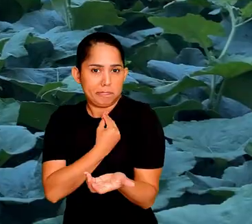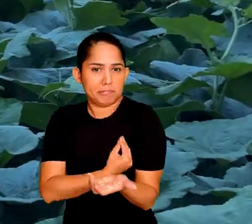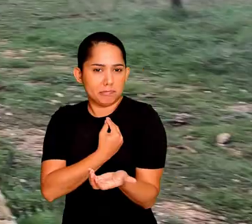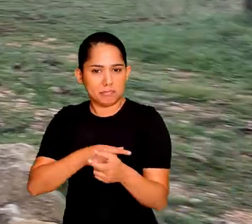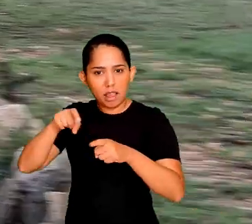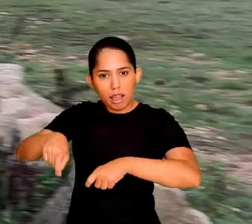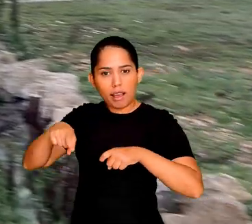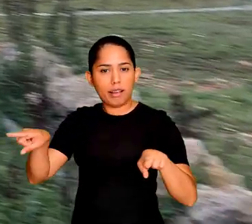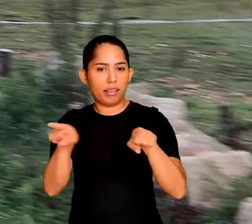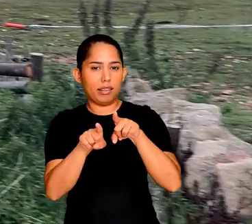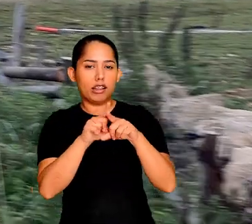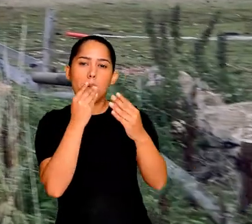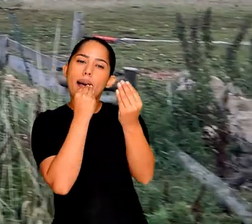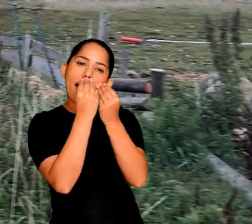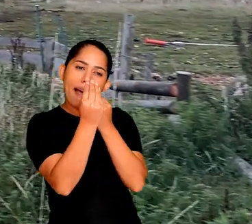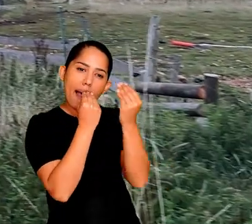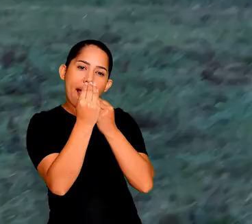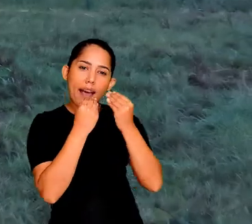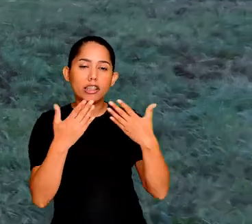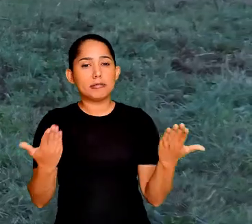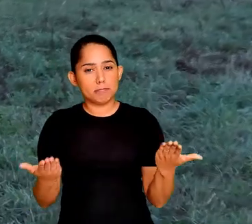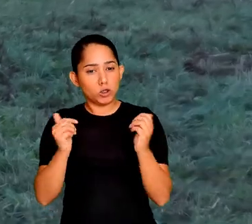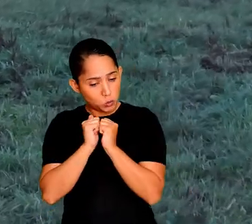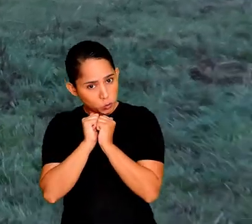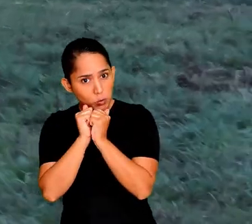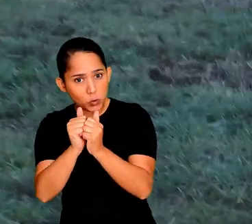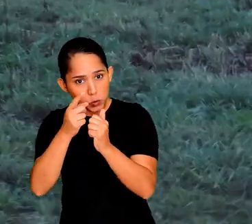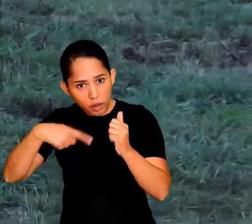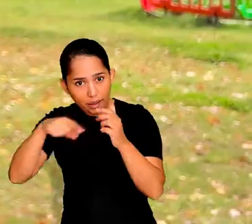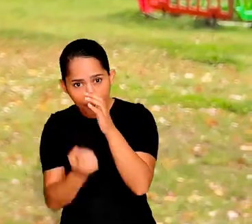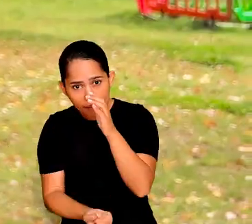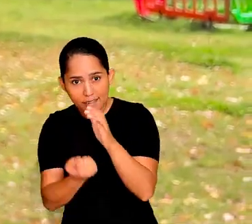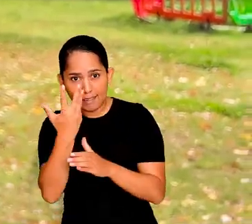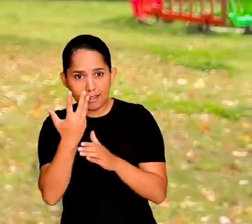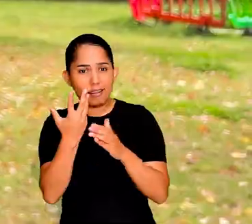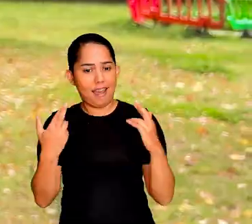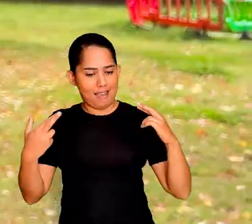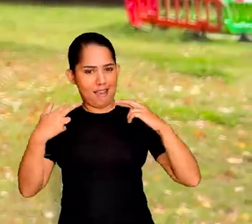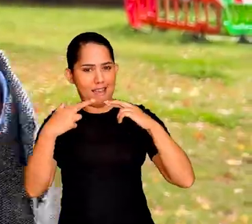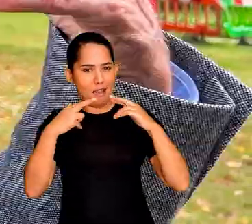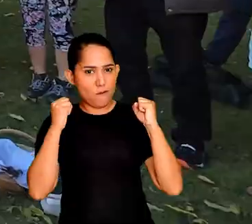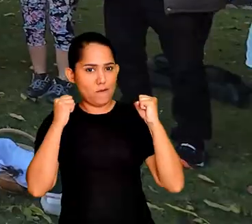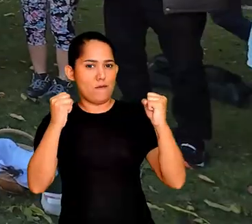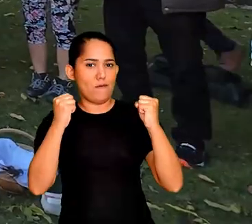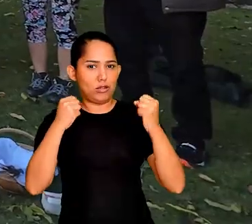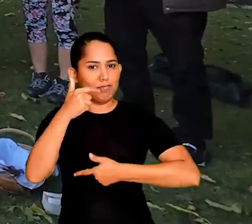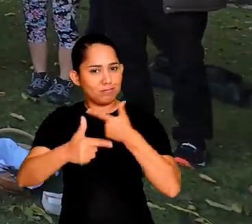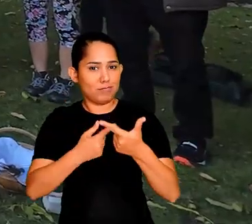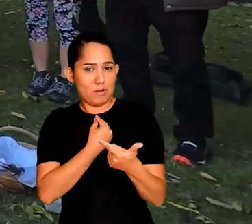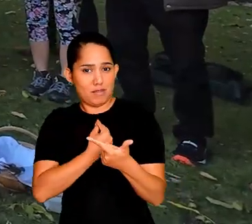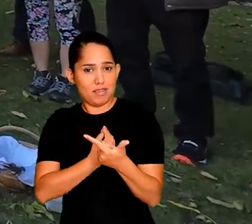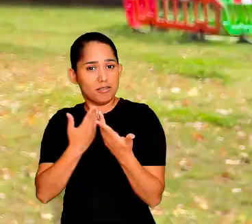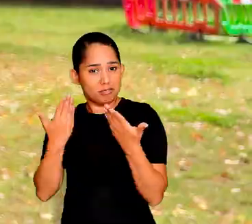the future of the earth, of agriculture, also of food. All together, we can create a strong